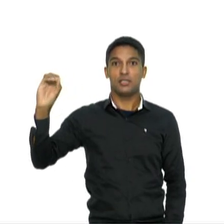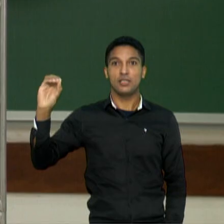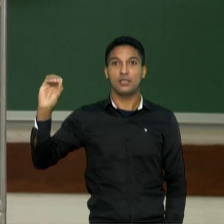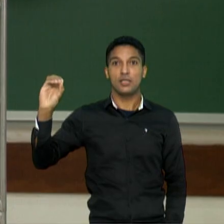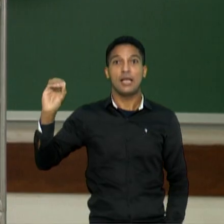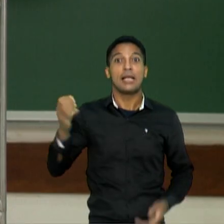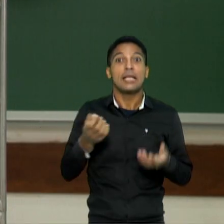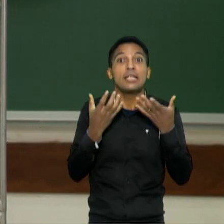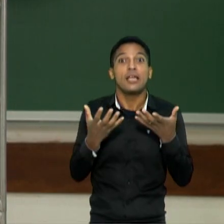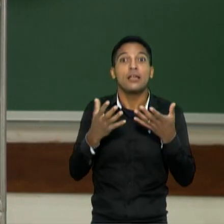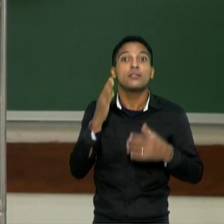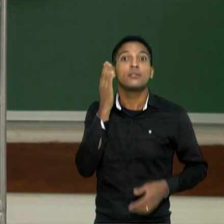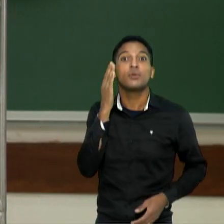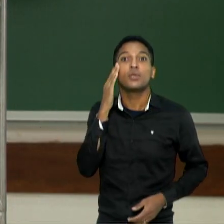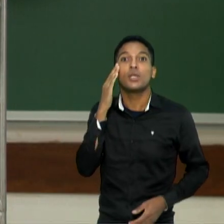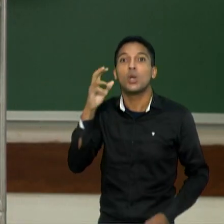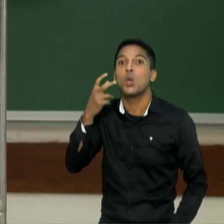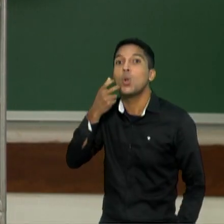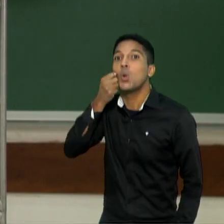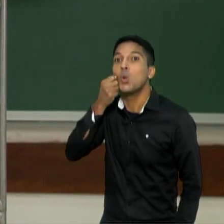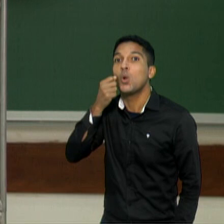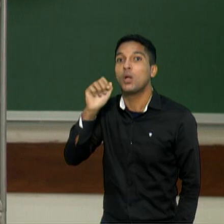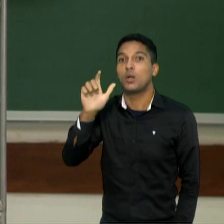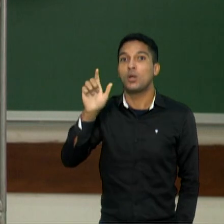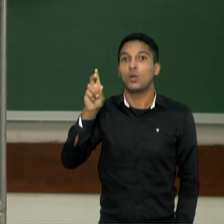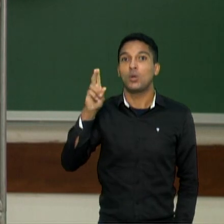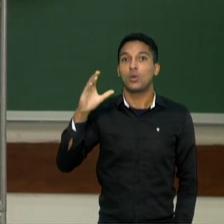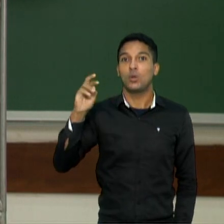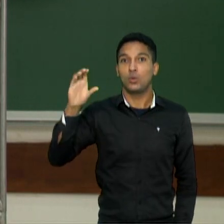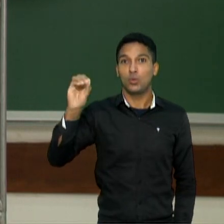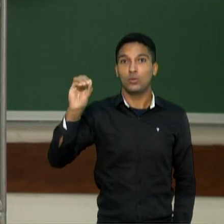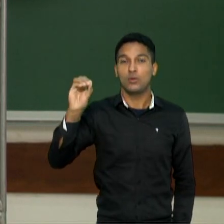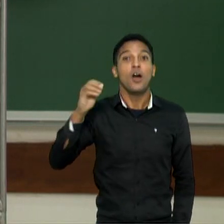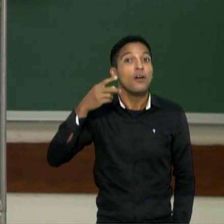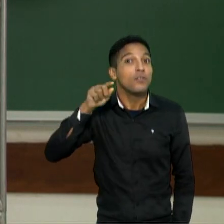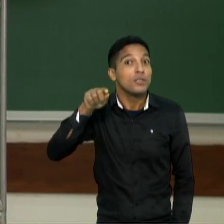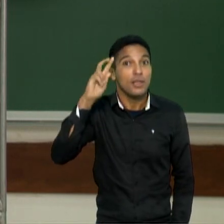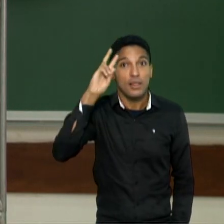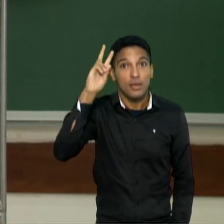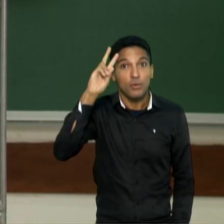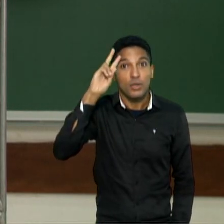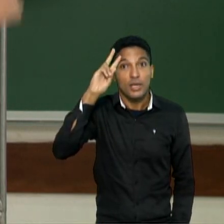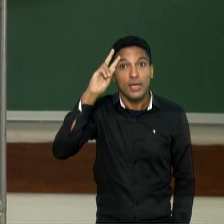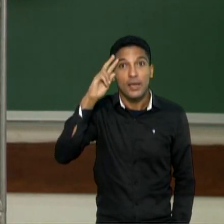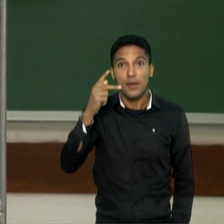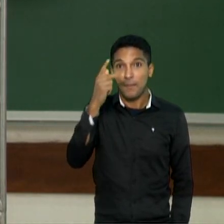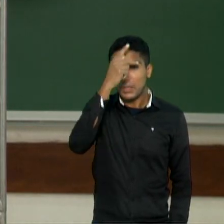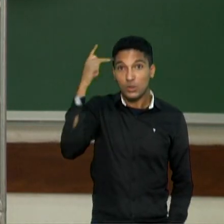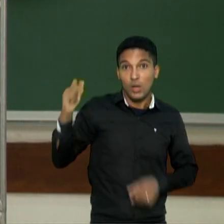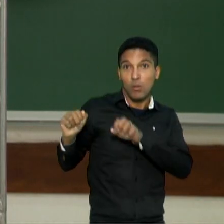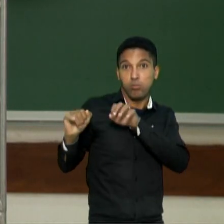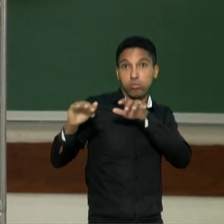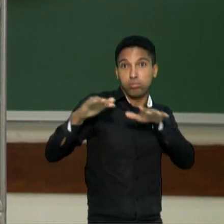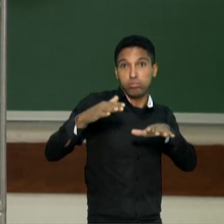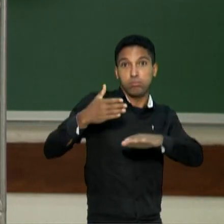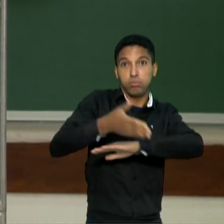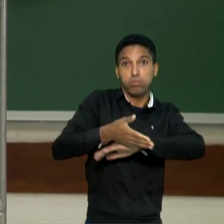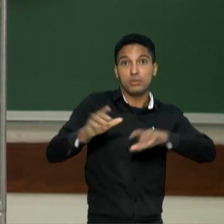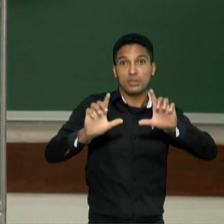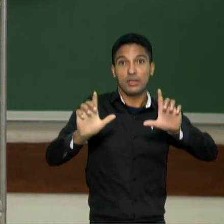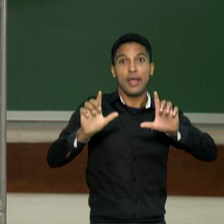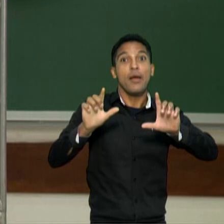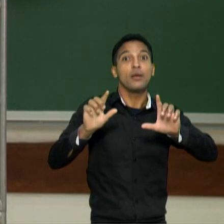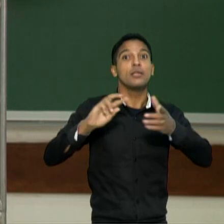que na questão a quantidade de espectadores é o x, então 100 vai ser trocado no x,